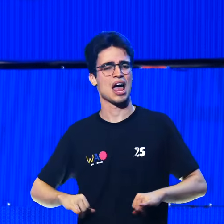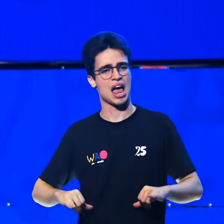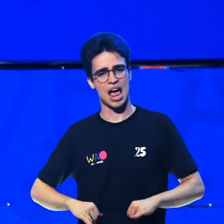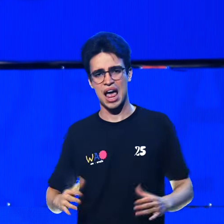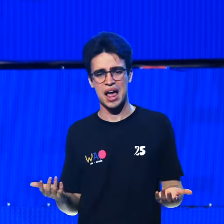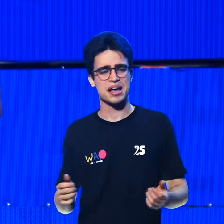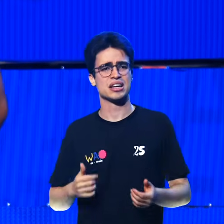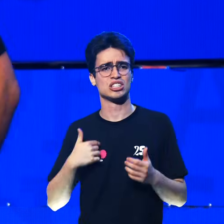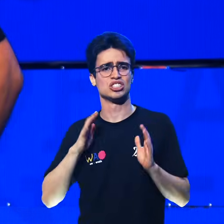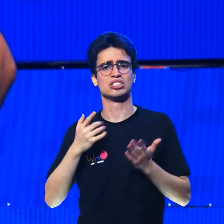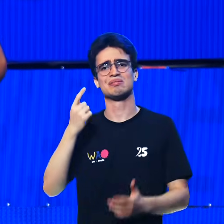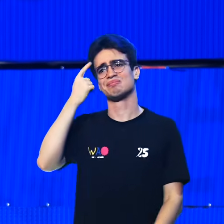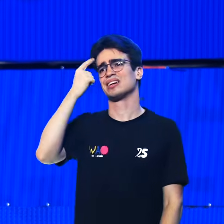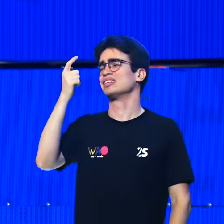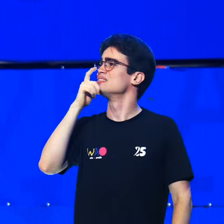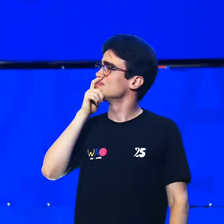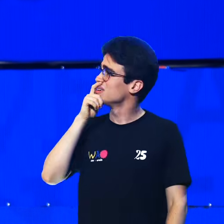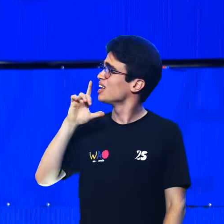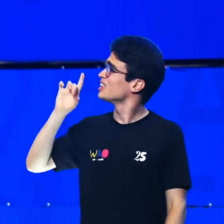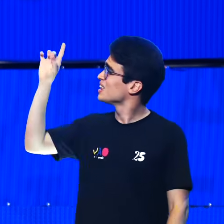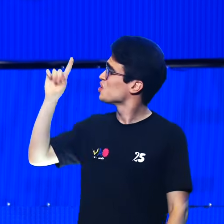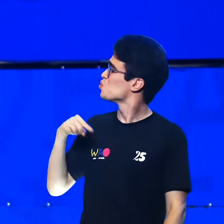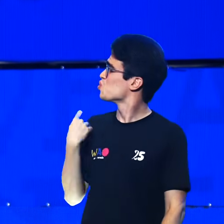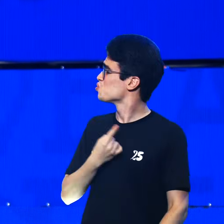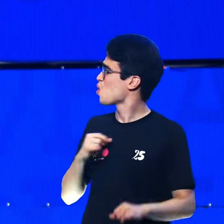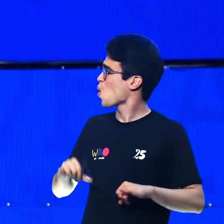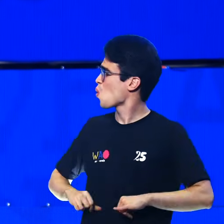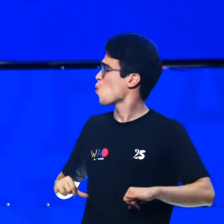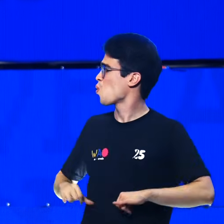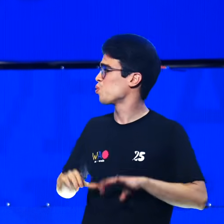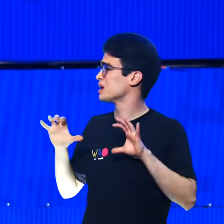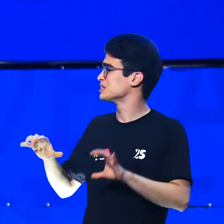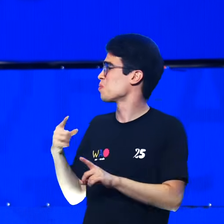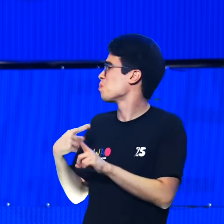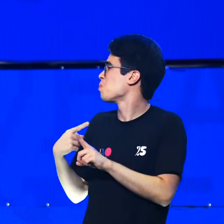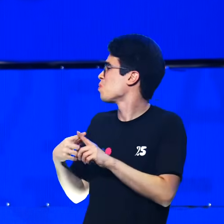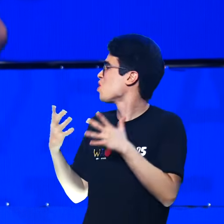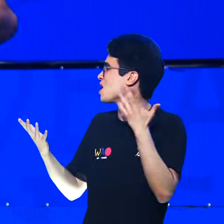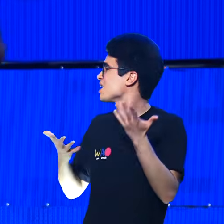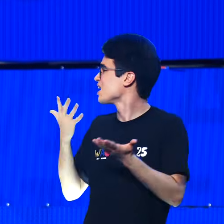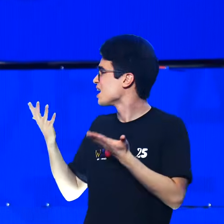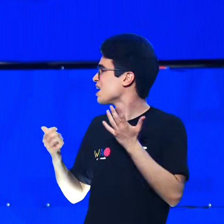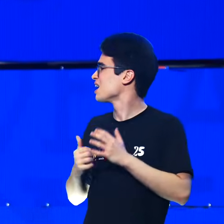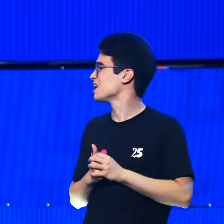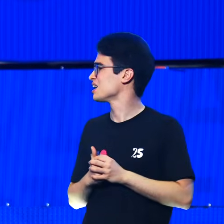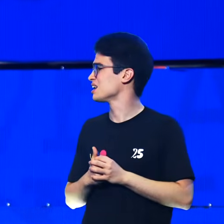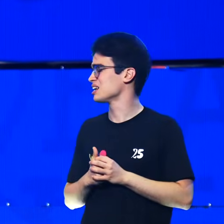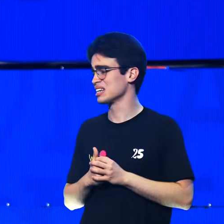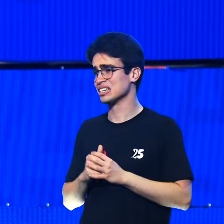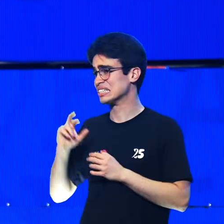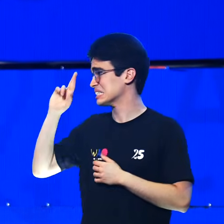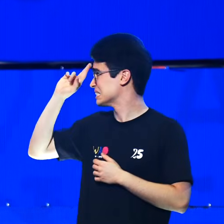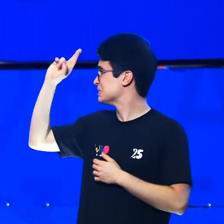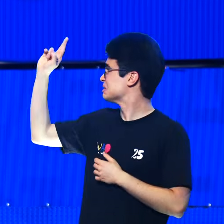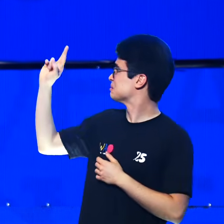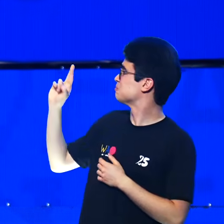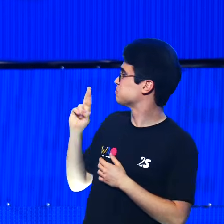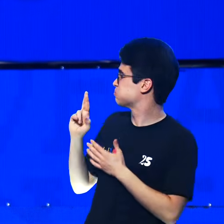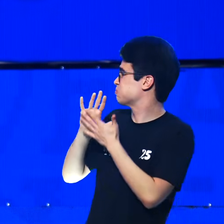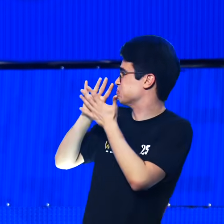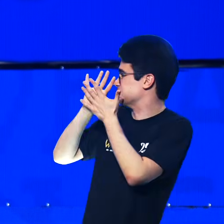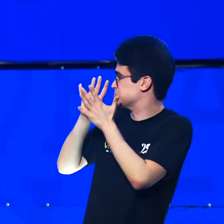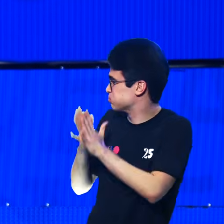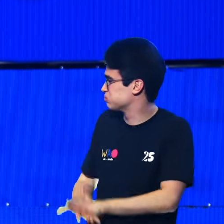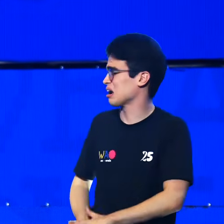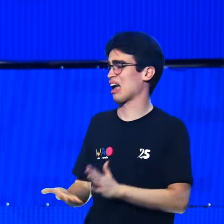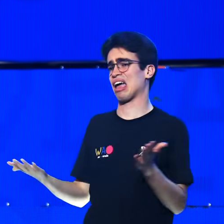Até eu cheguei a pensar, eu falei, Deus, mas por que a gente está passando por isso? A gente foi esmagado pelo Senhor.